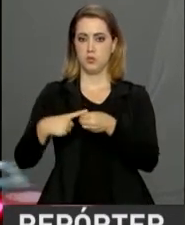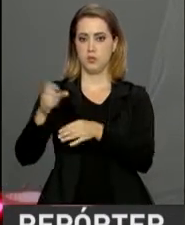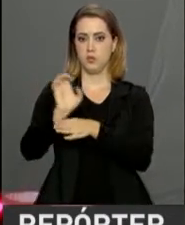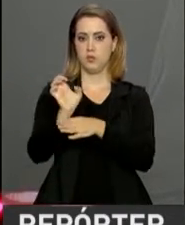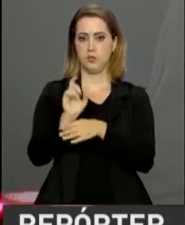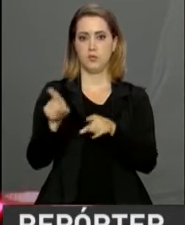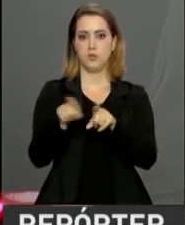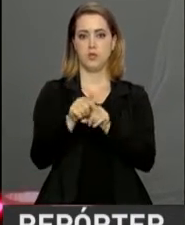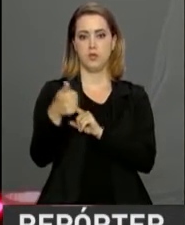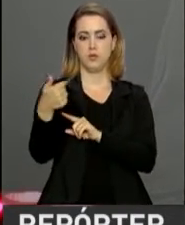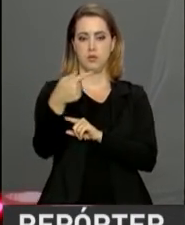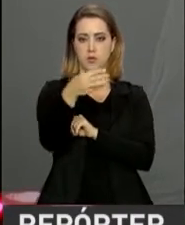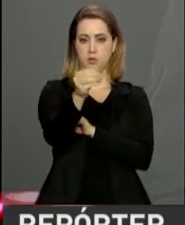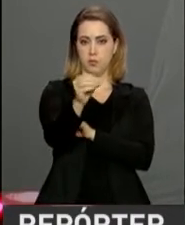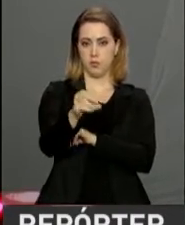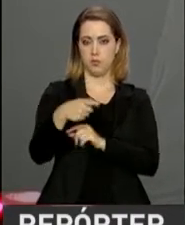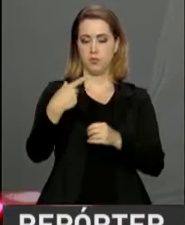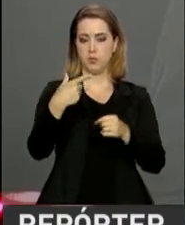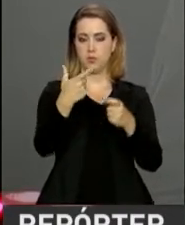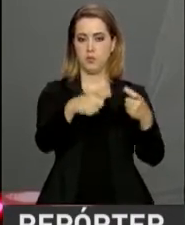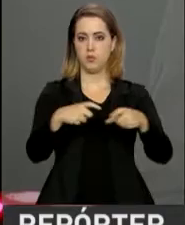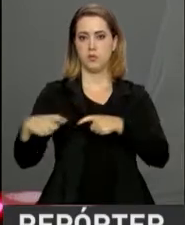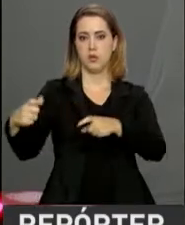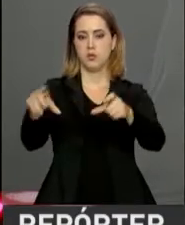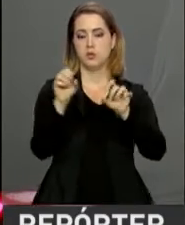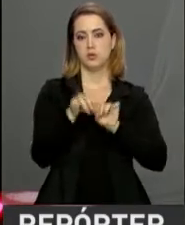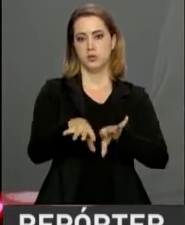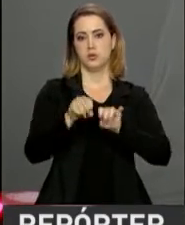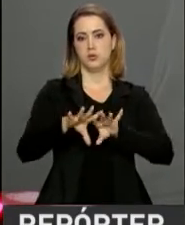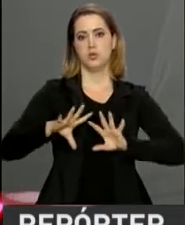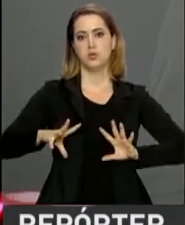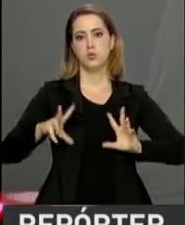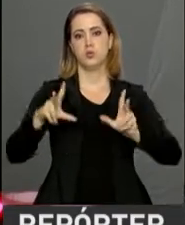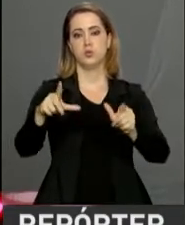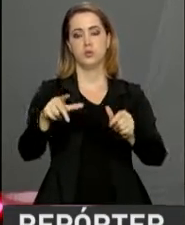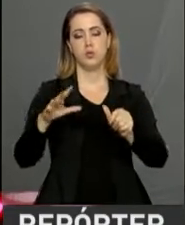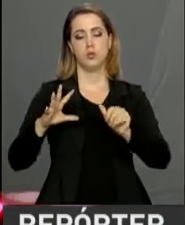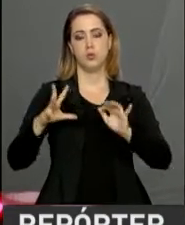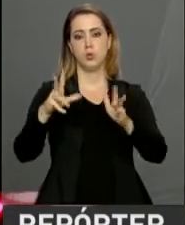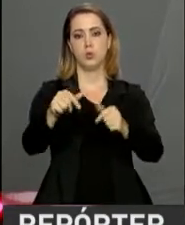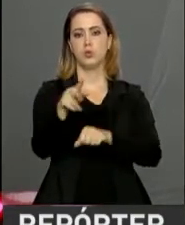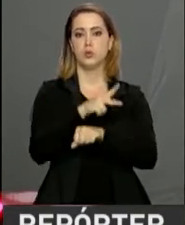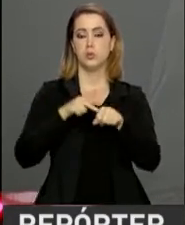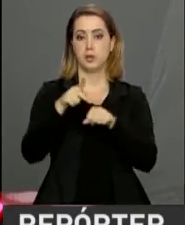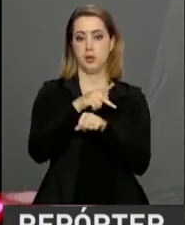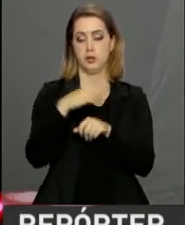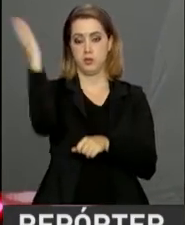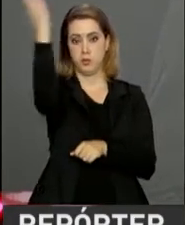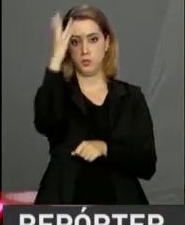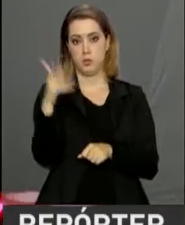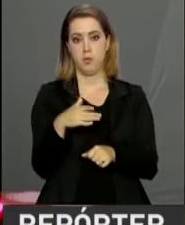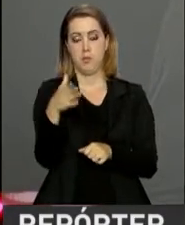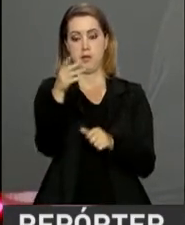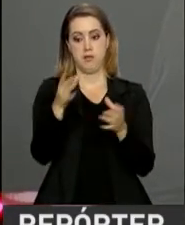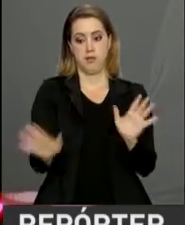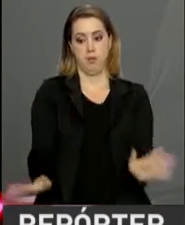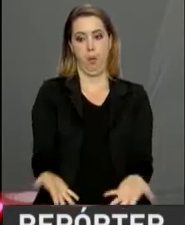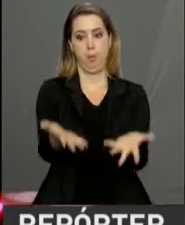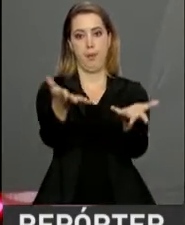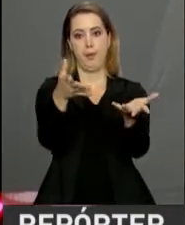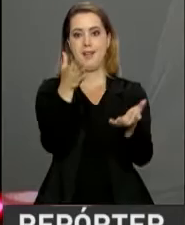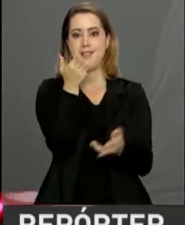de 1700 instituições de ensino espalhadas pelo país o brasil um dos maiores produtores de alimentos do mundo